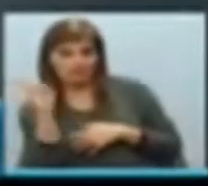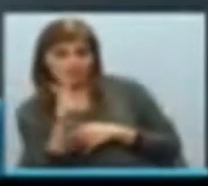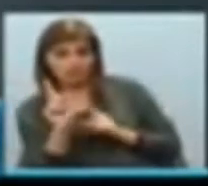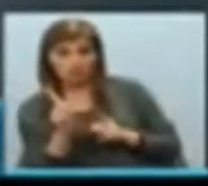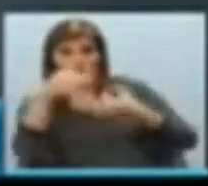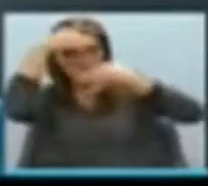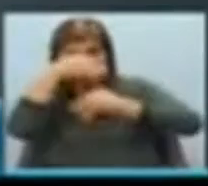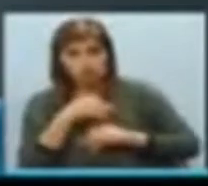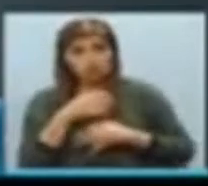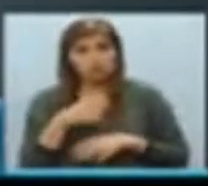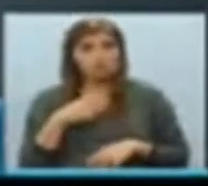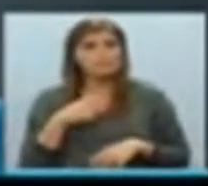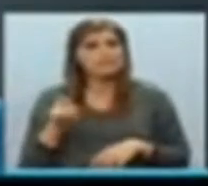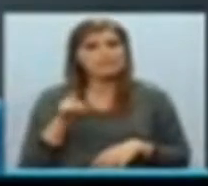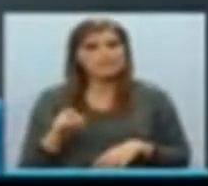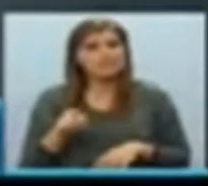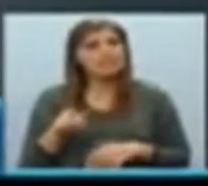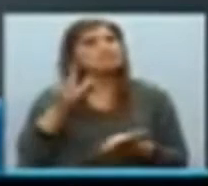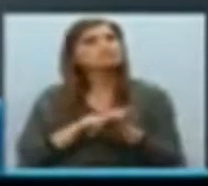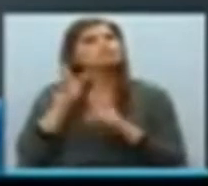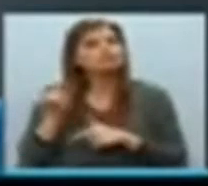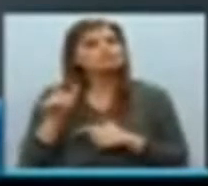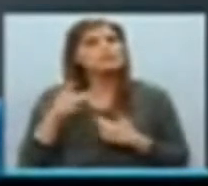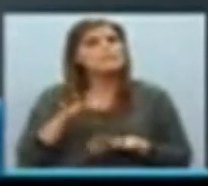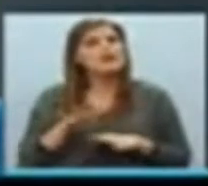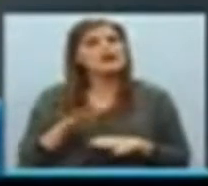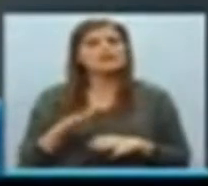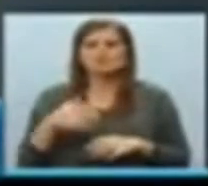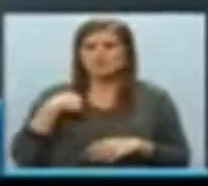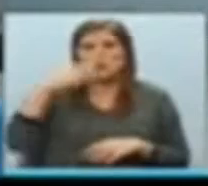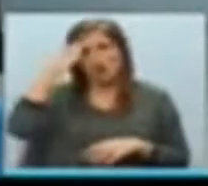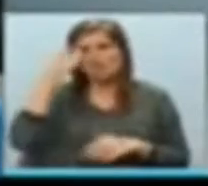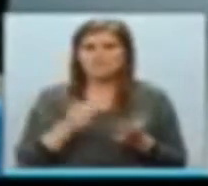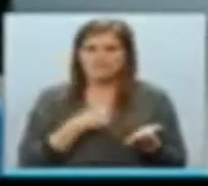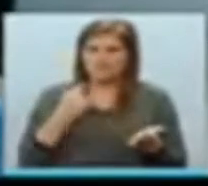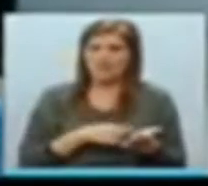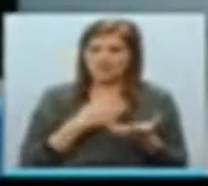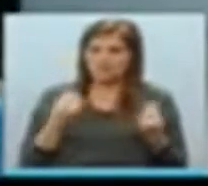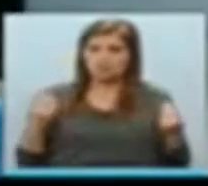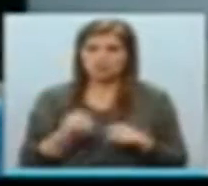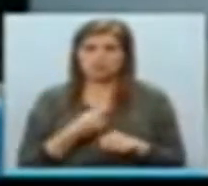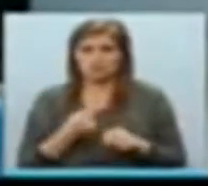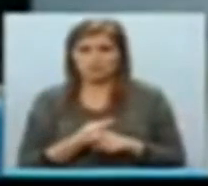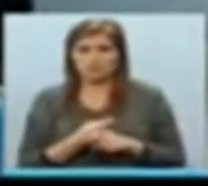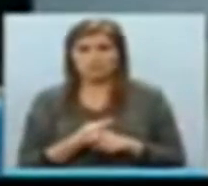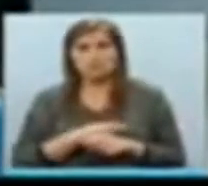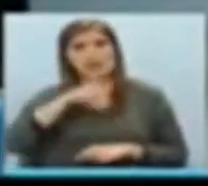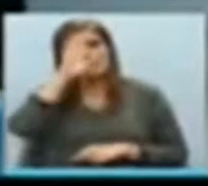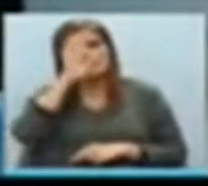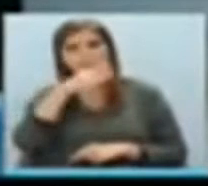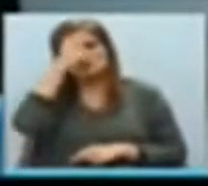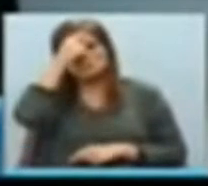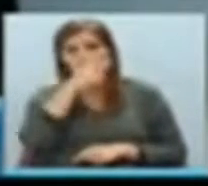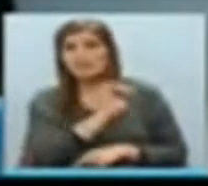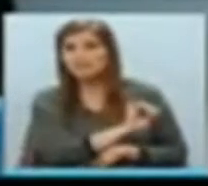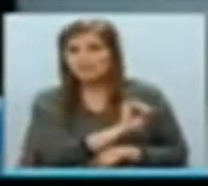acho que eu já tive foi tendo esse reconhecimento mas eu acho que ainda tem muito pra pra saber dessa história dele